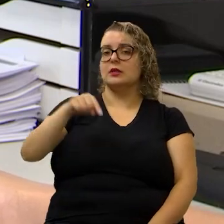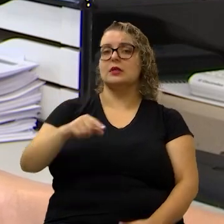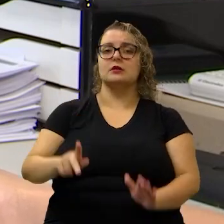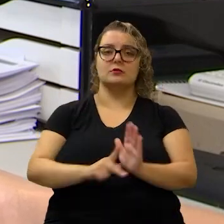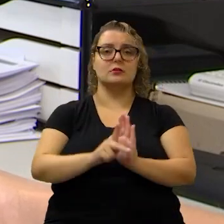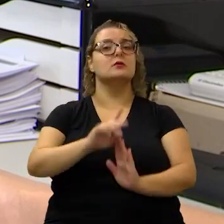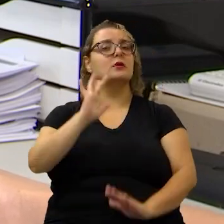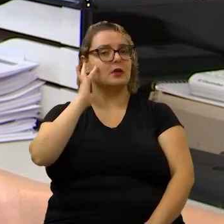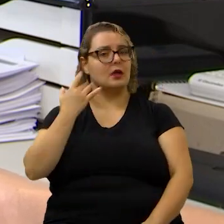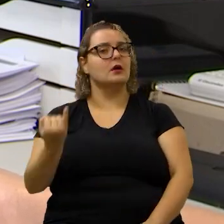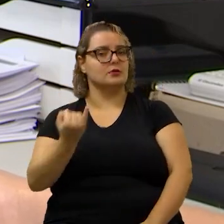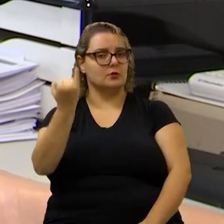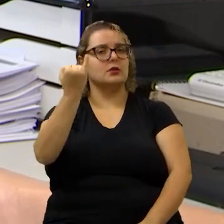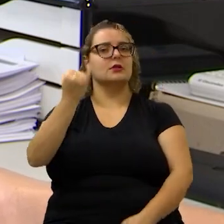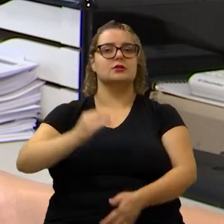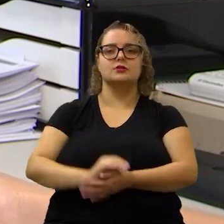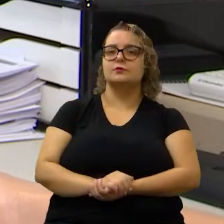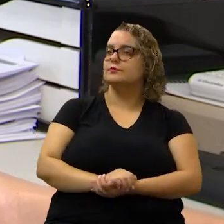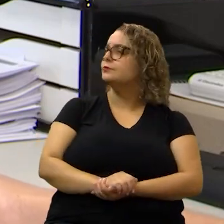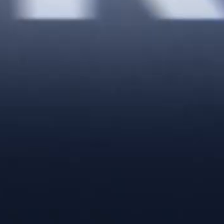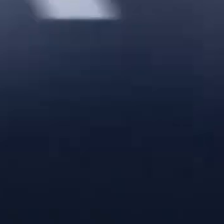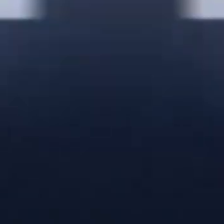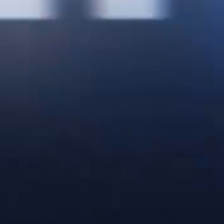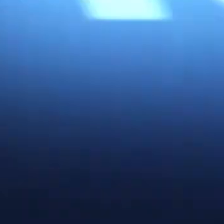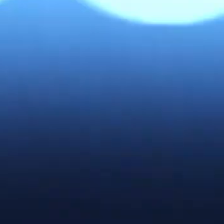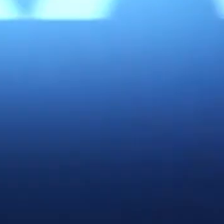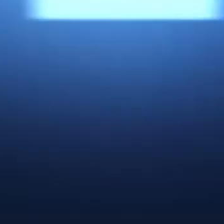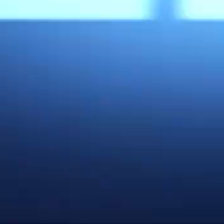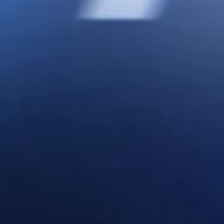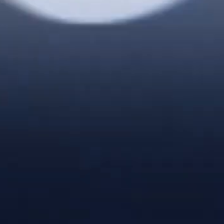porque uma com grande importância para nossa